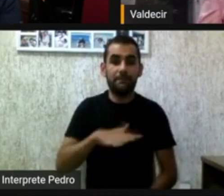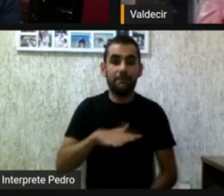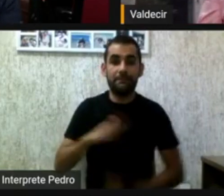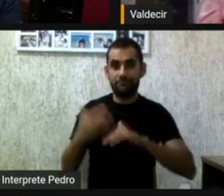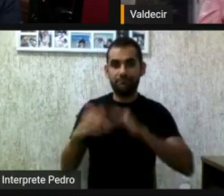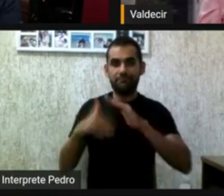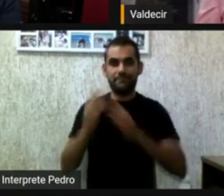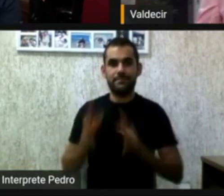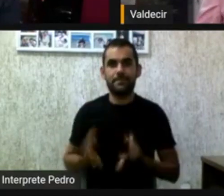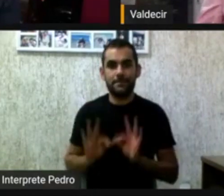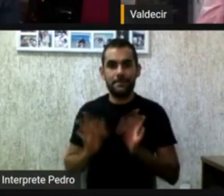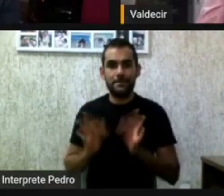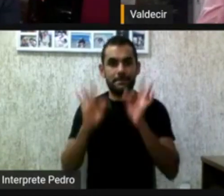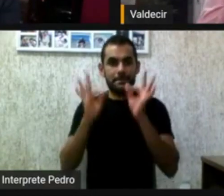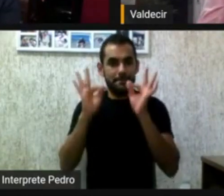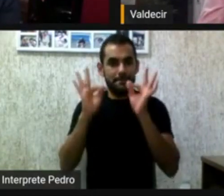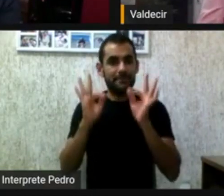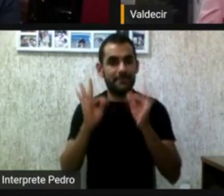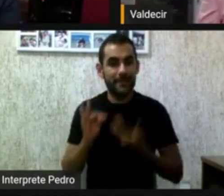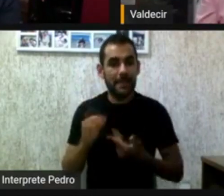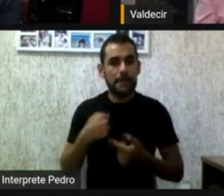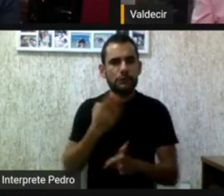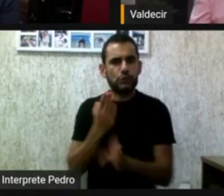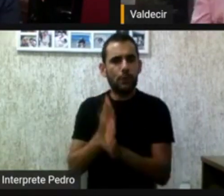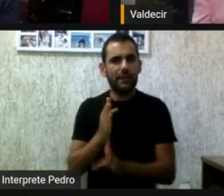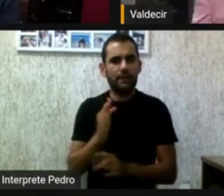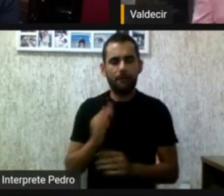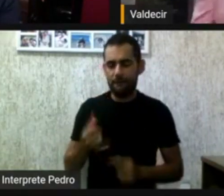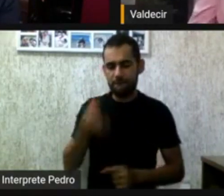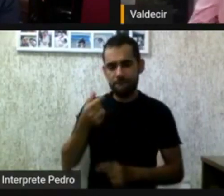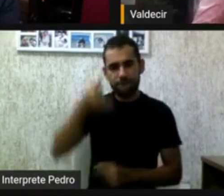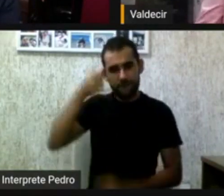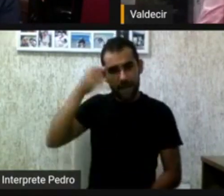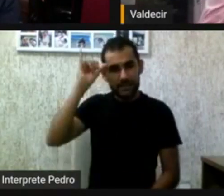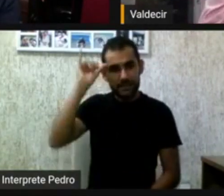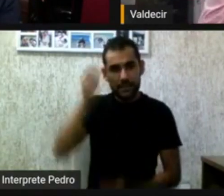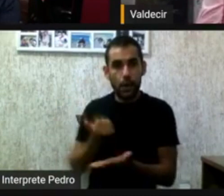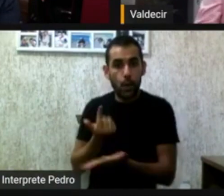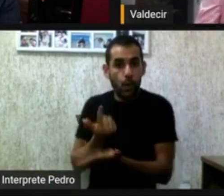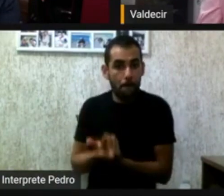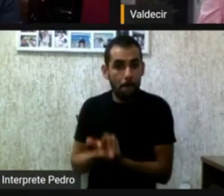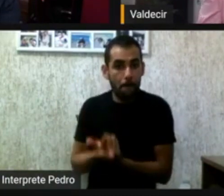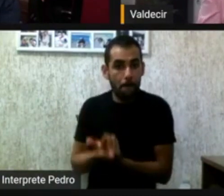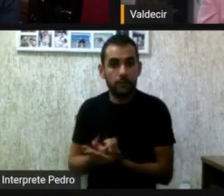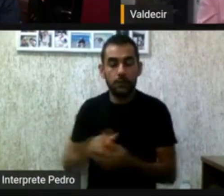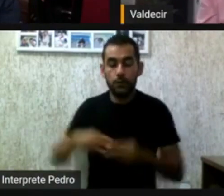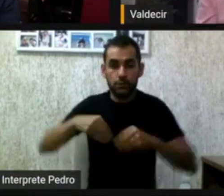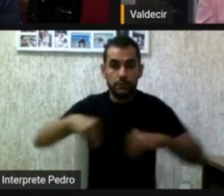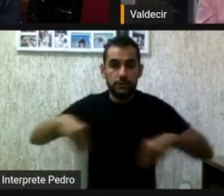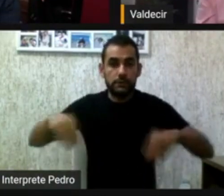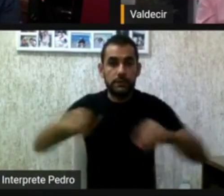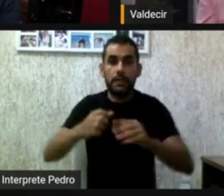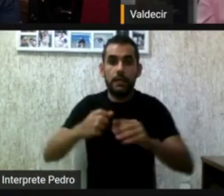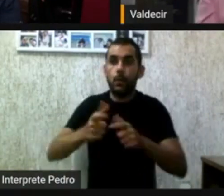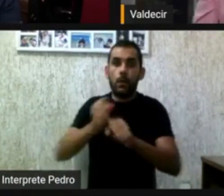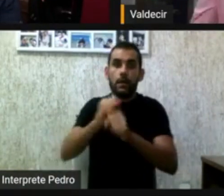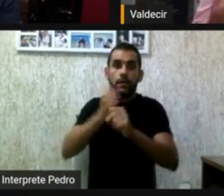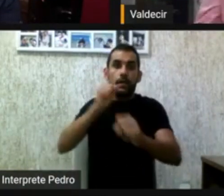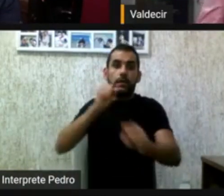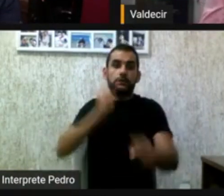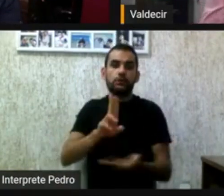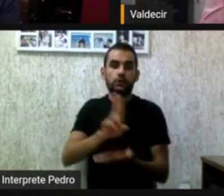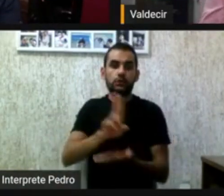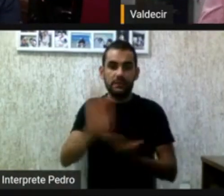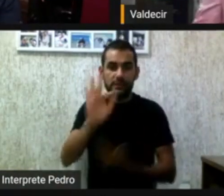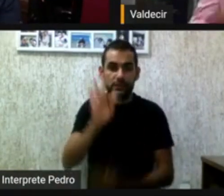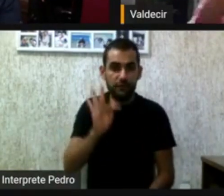desenvolver tecnologias. Eu descobri uma fazenda que foi comprada, um terreno grande, que foi comprado pela Universidade Federal, que